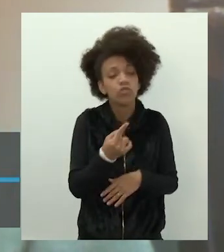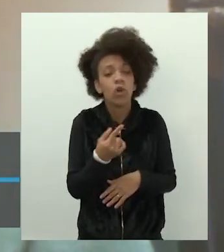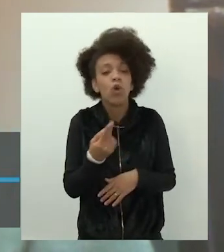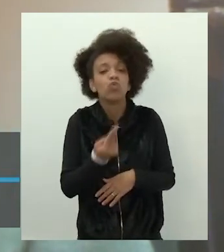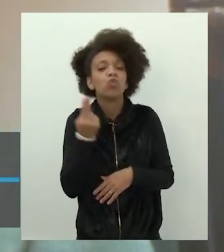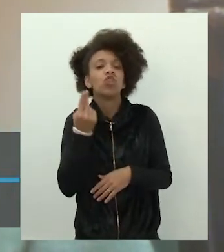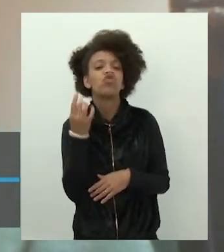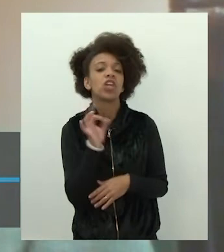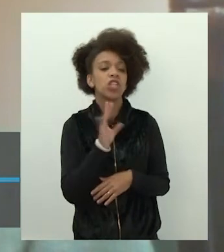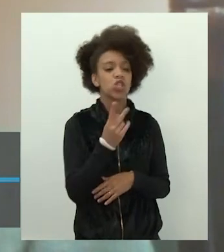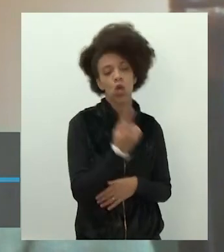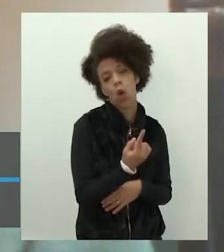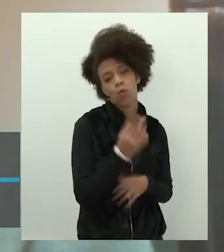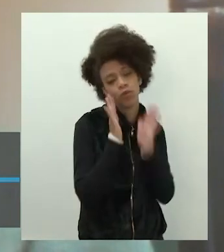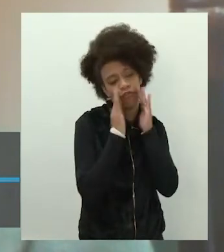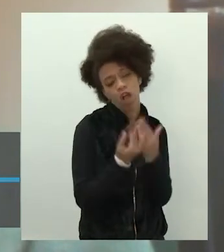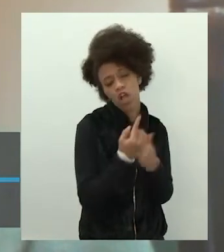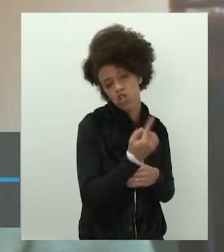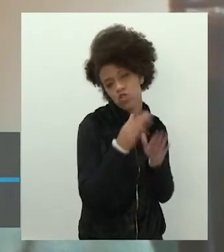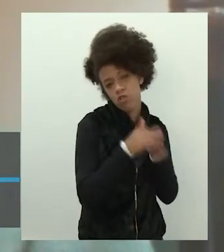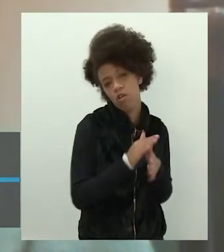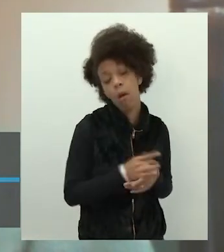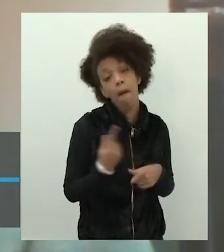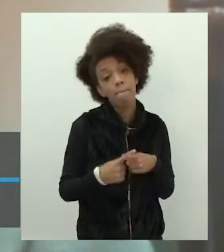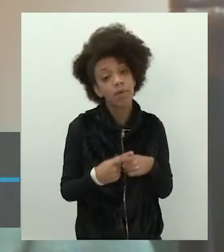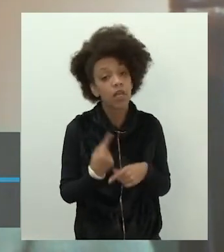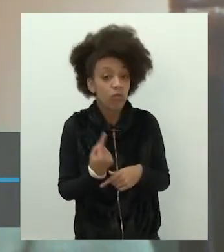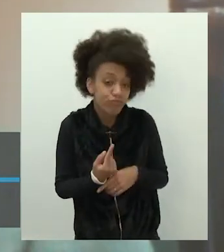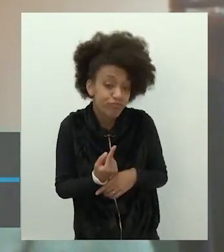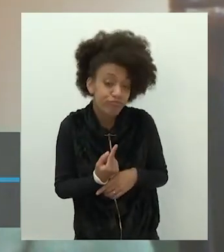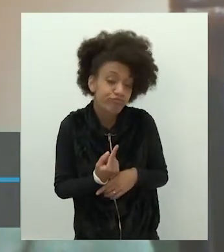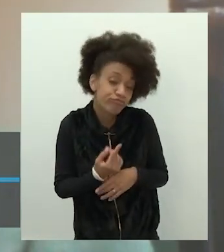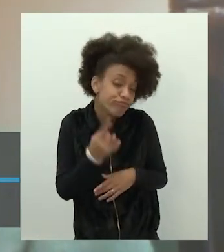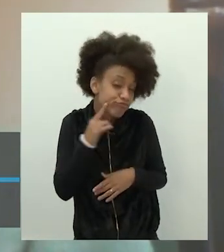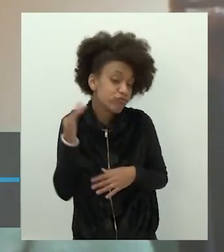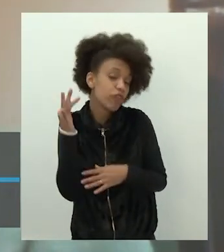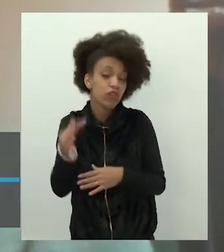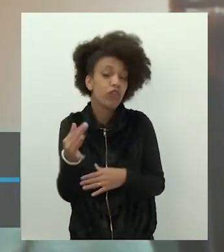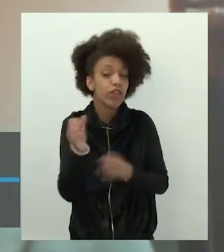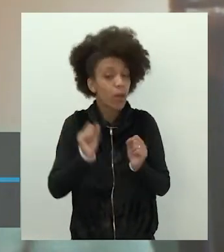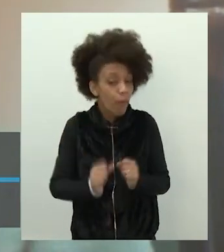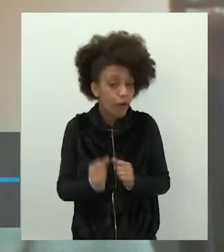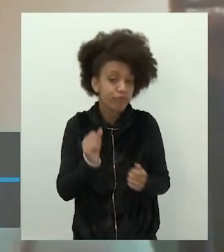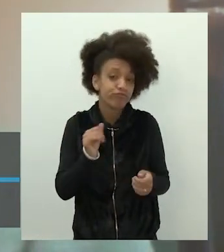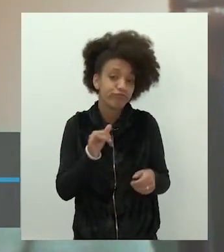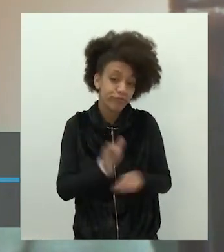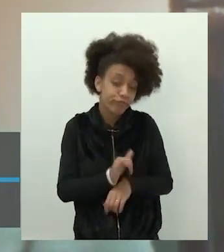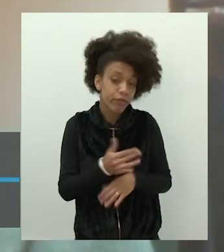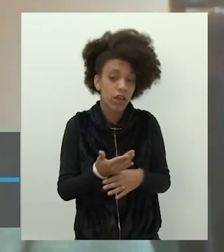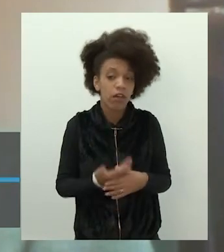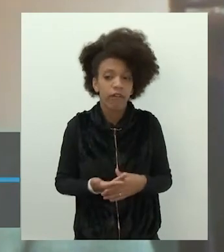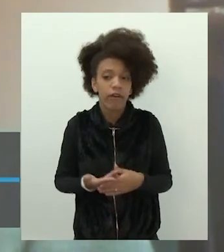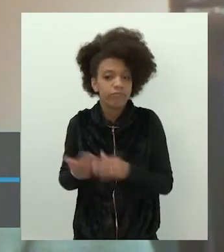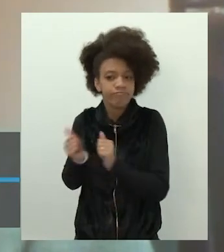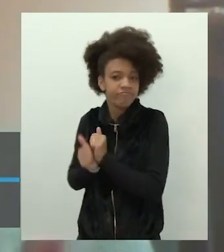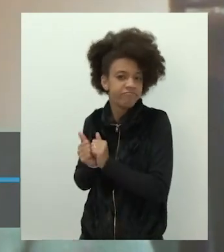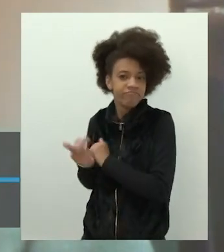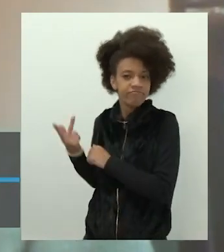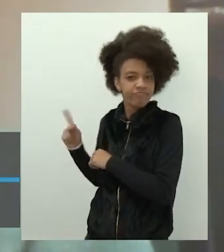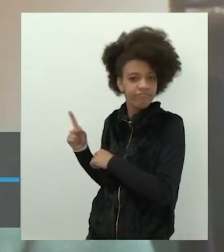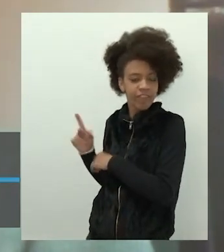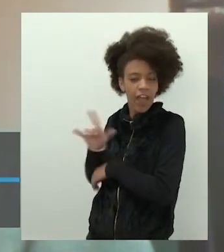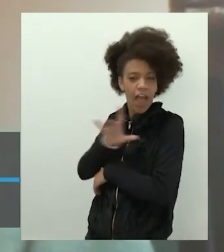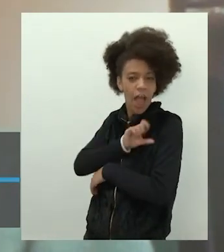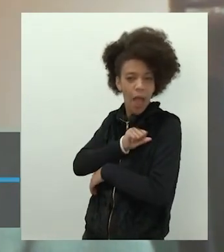um só se dedicar àquele, que um dia você pode ficar sem aquele, né? Como eu, que adoro futebol, então eu